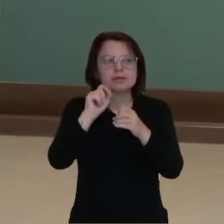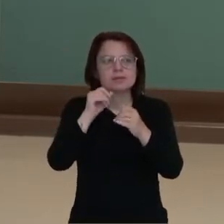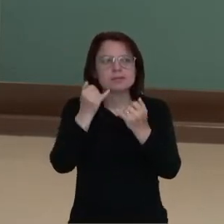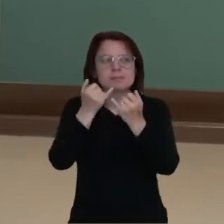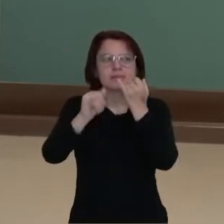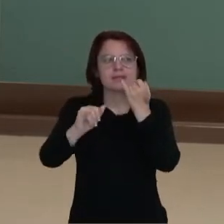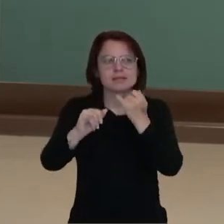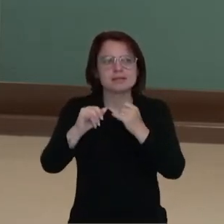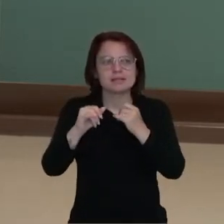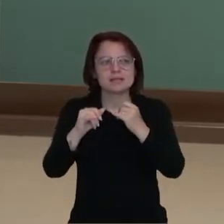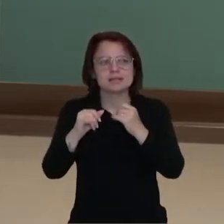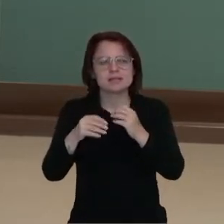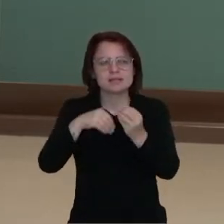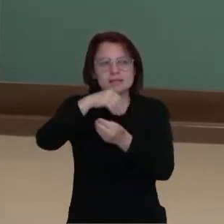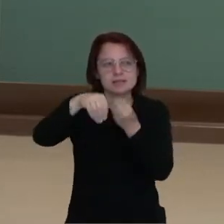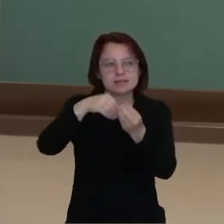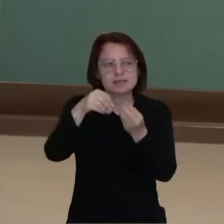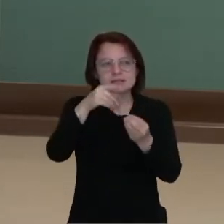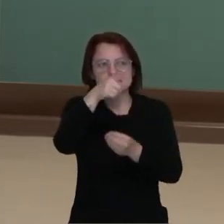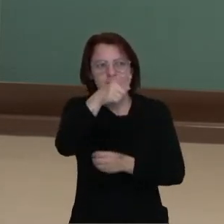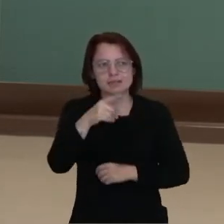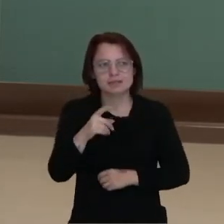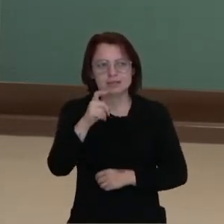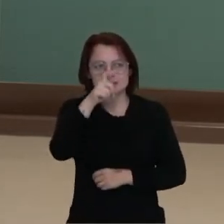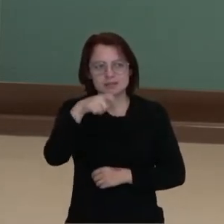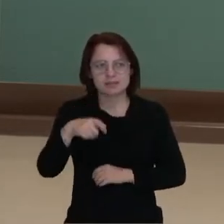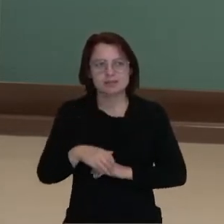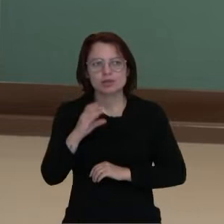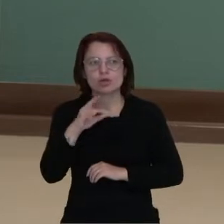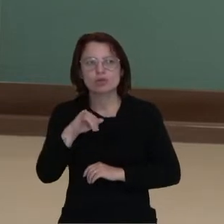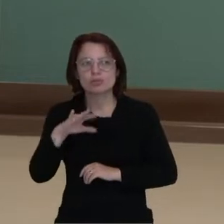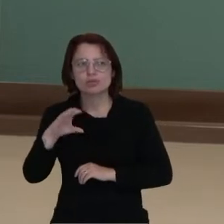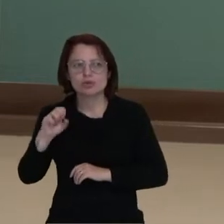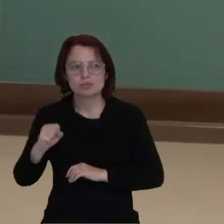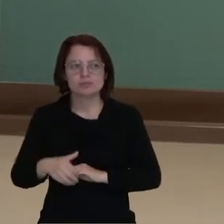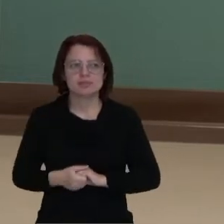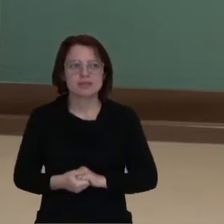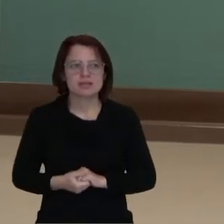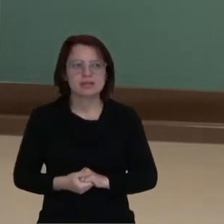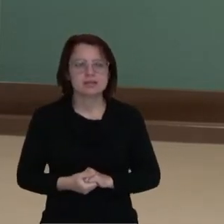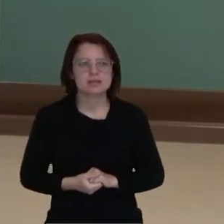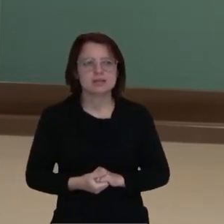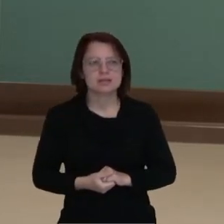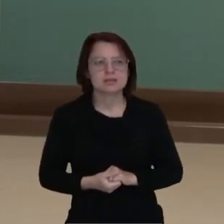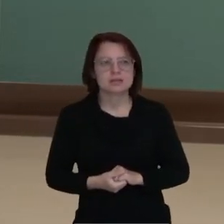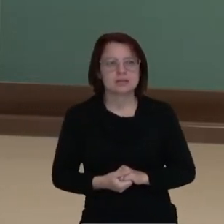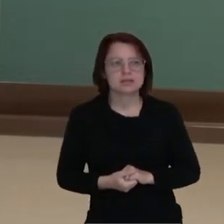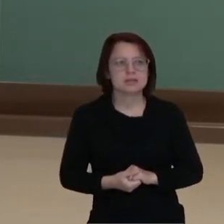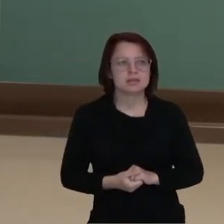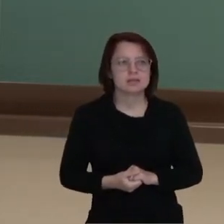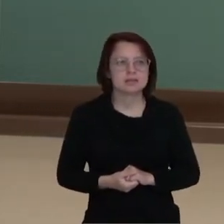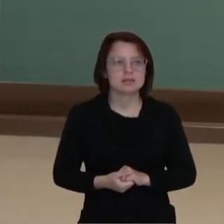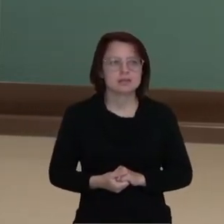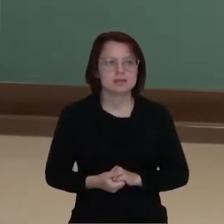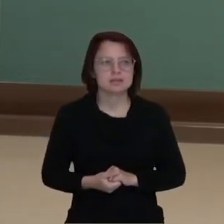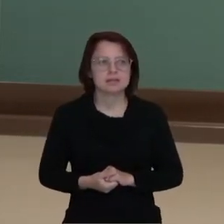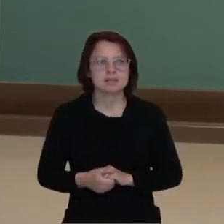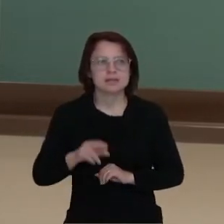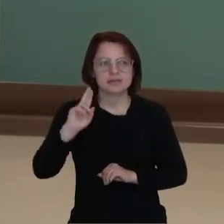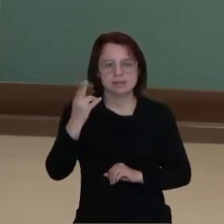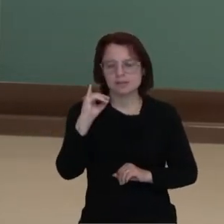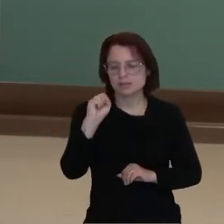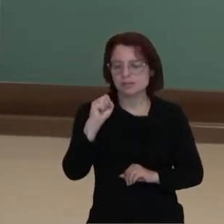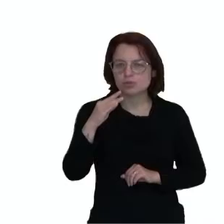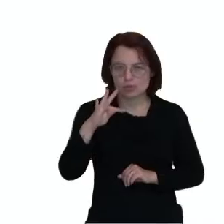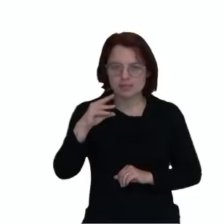ele está todo enroladinho, nós conseguimos ver esses cromossomos. Então a histona é essa proteína que ela vai